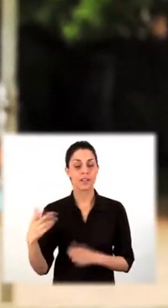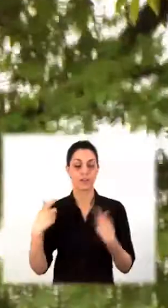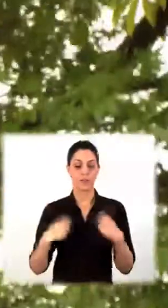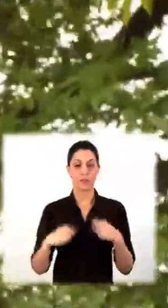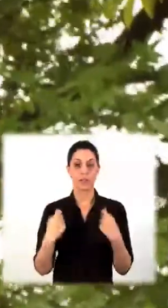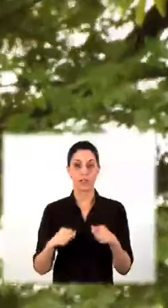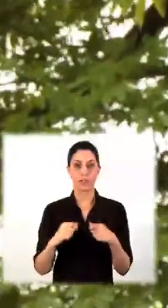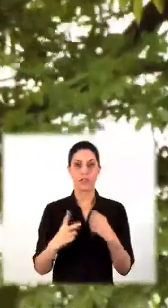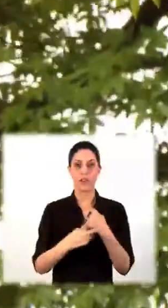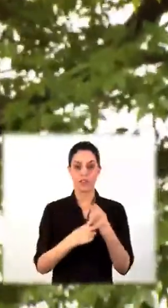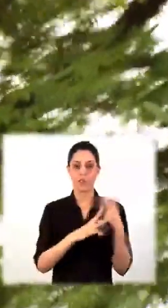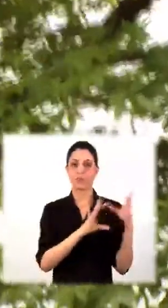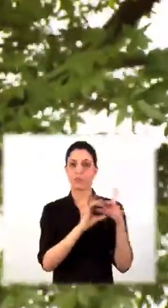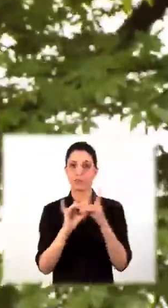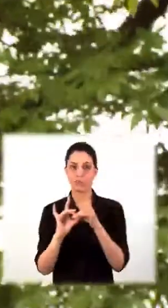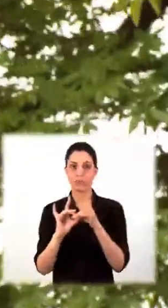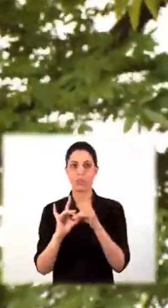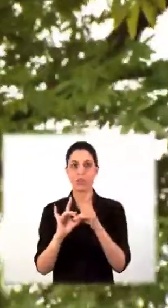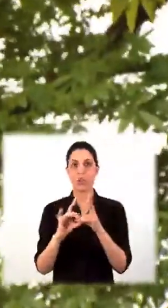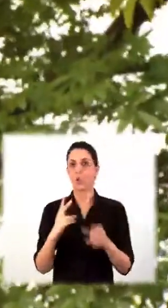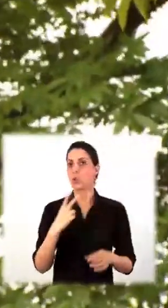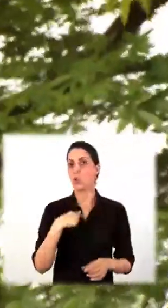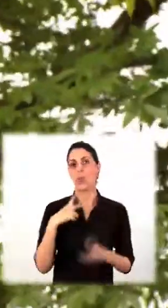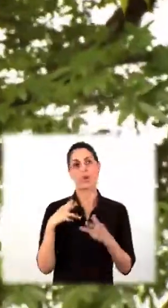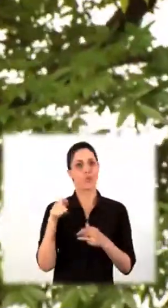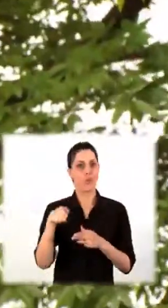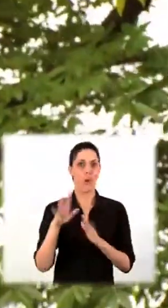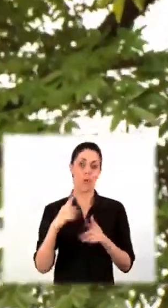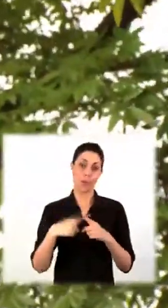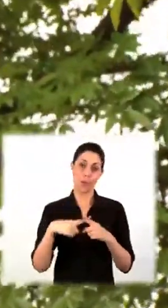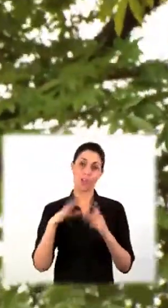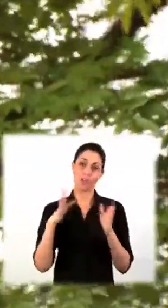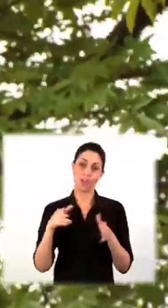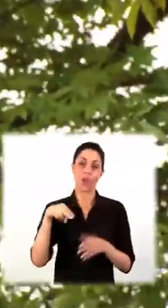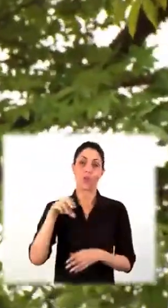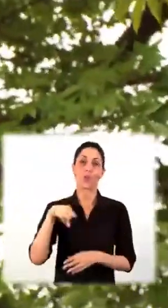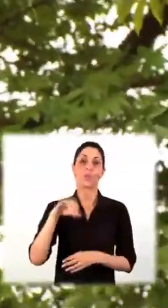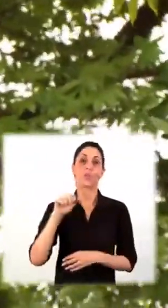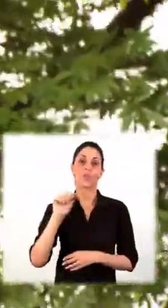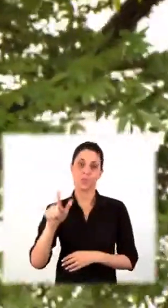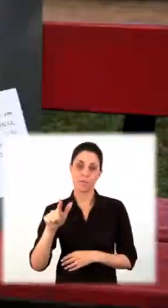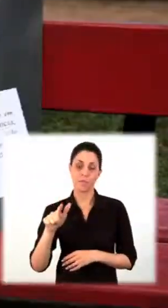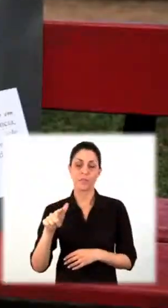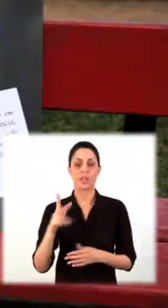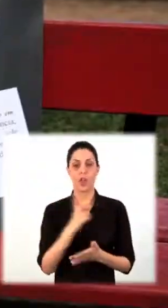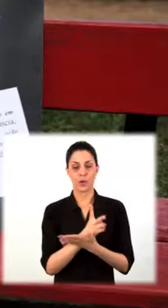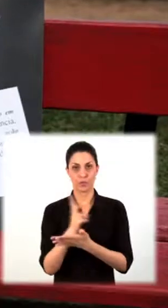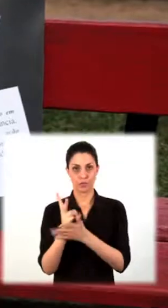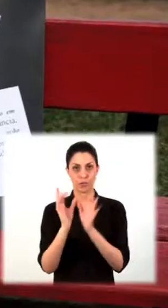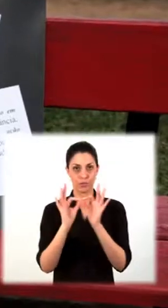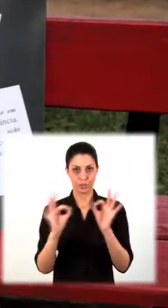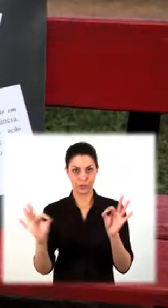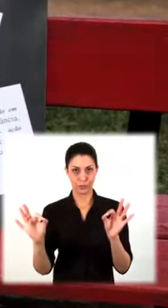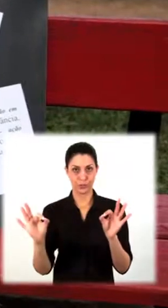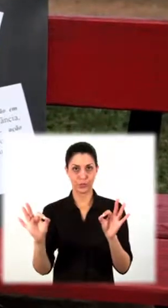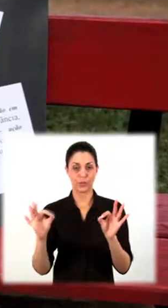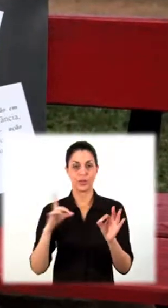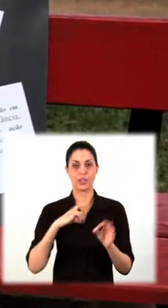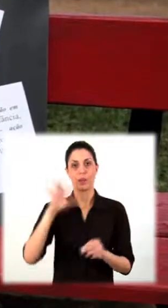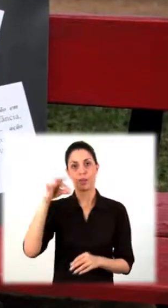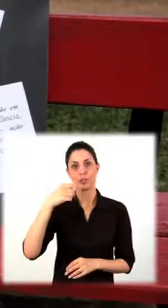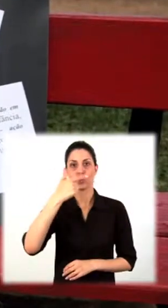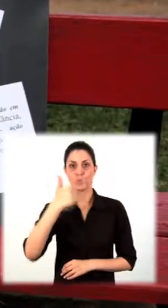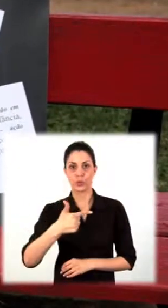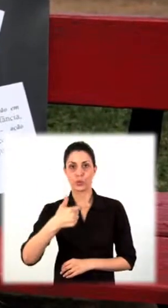falando, né? Eu vou ter que usar ele de uma determinada forma que não vai poder ser essa, porque essa é nominal. E assim continua o